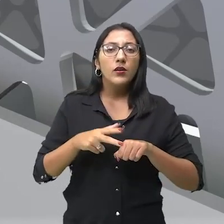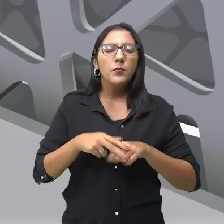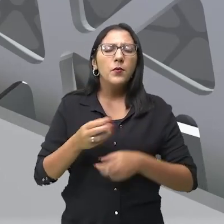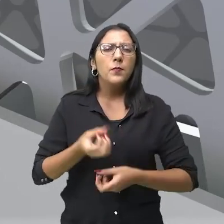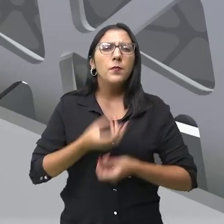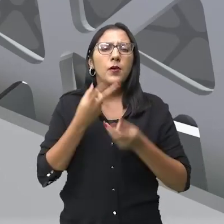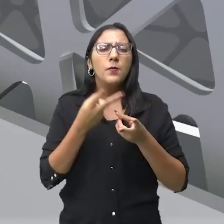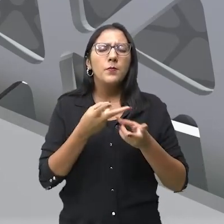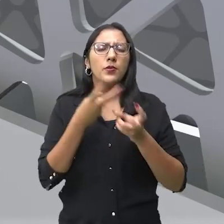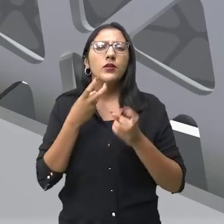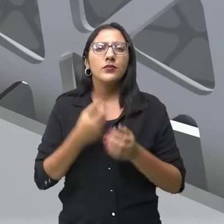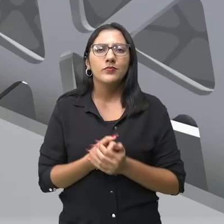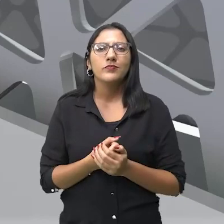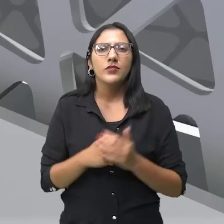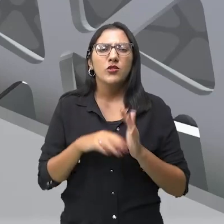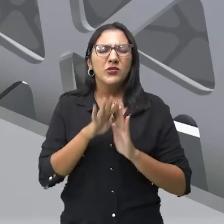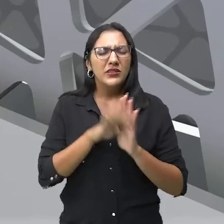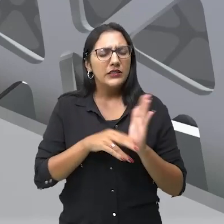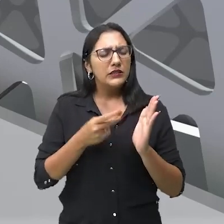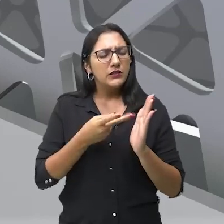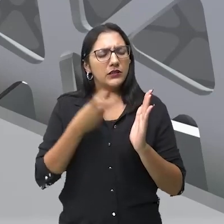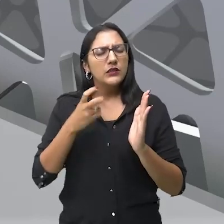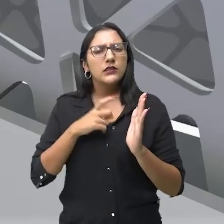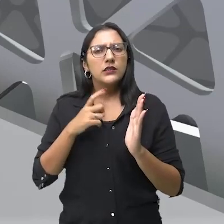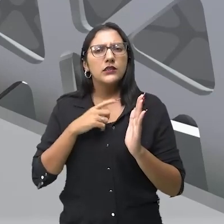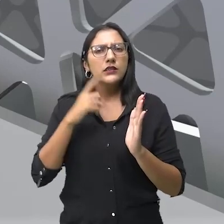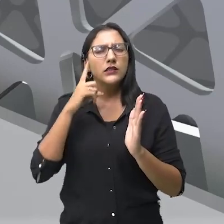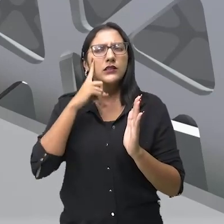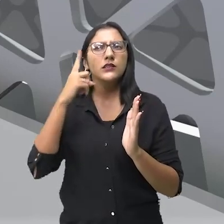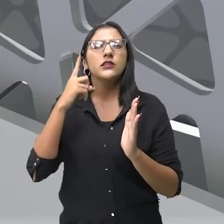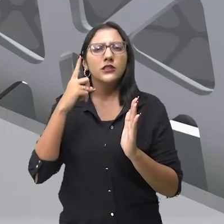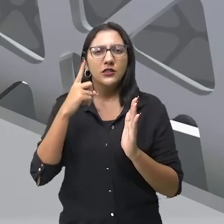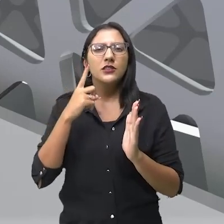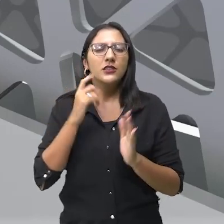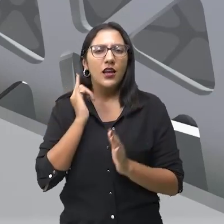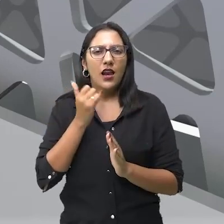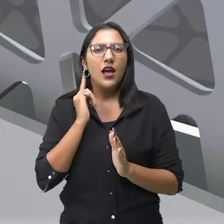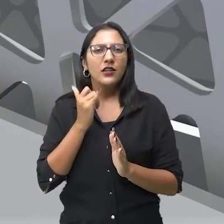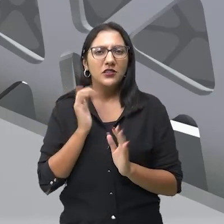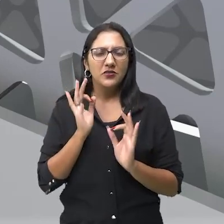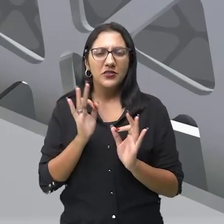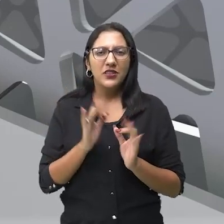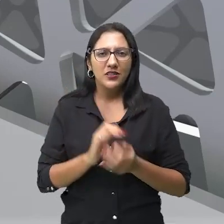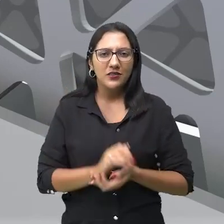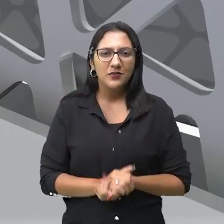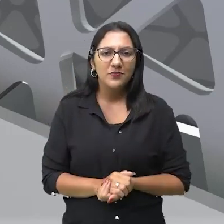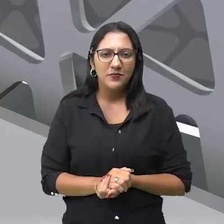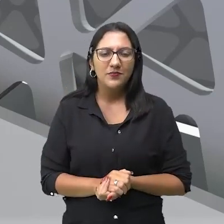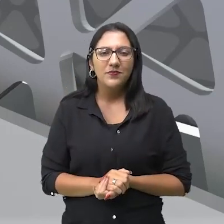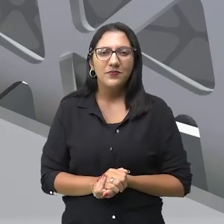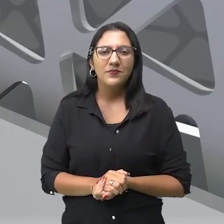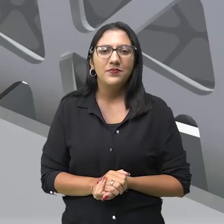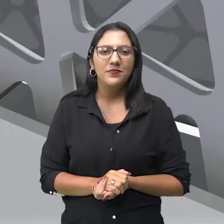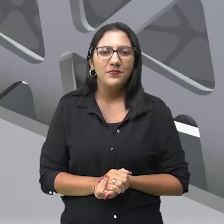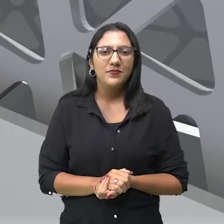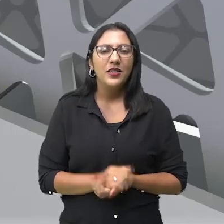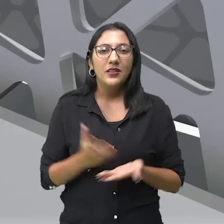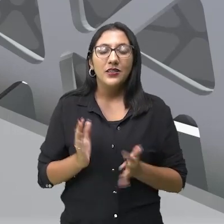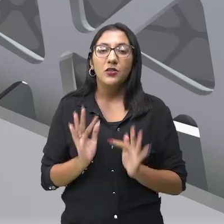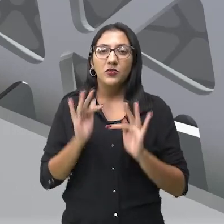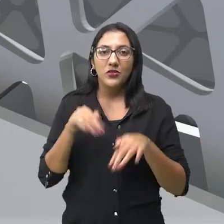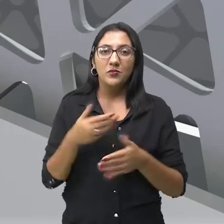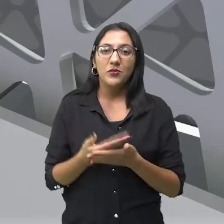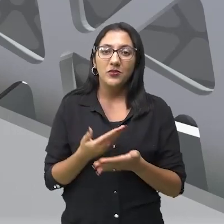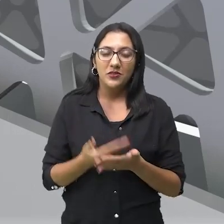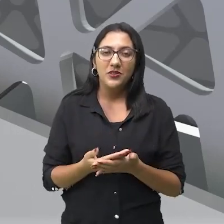quê? Esse texto ajuda a expressar o quê para nós dentro da narrativa. Certo, pessoal? Então, essa foi